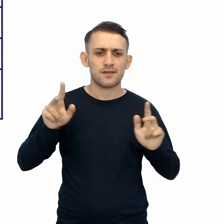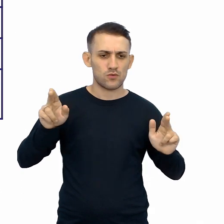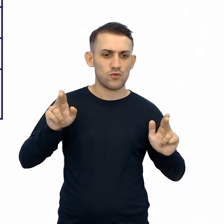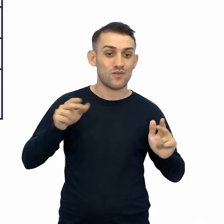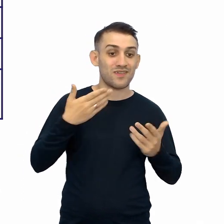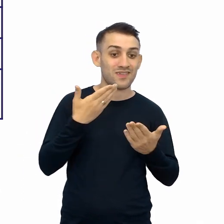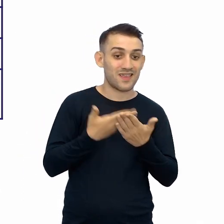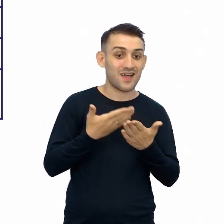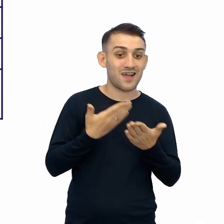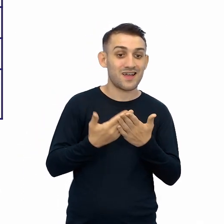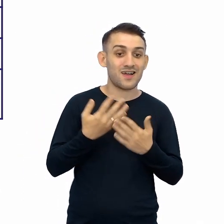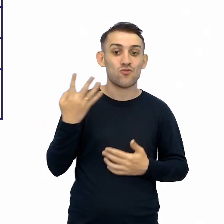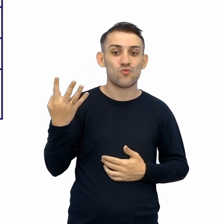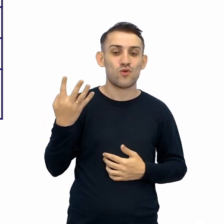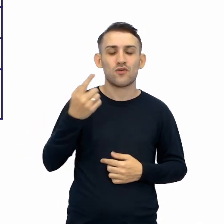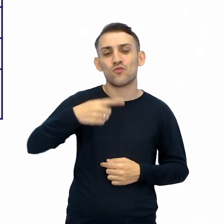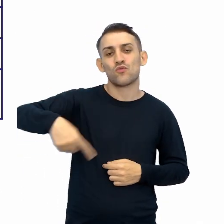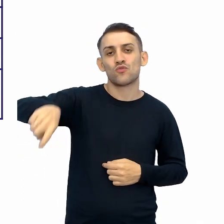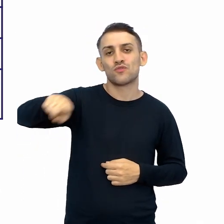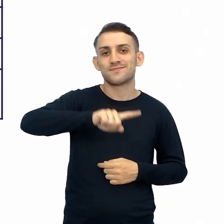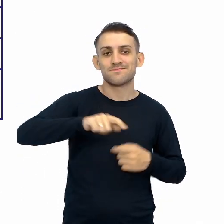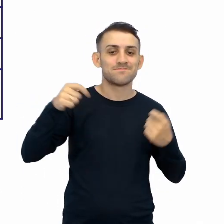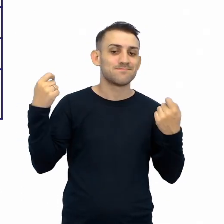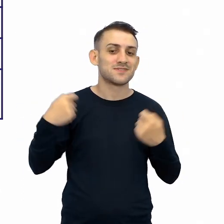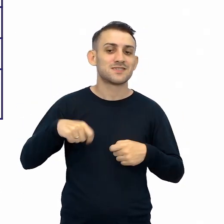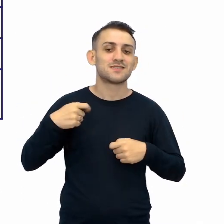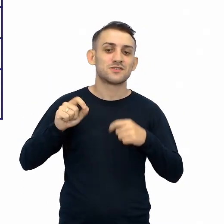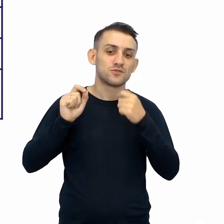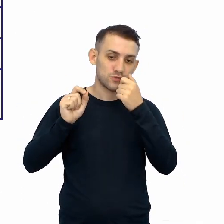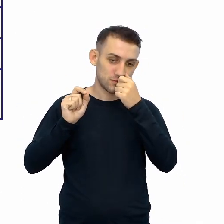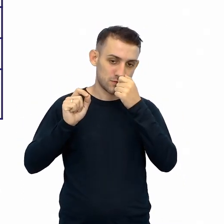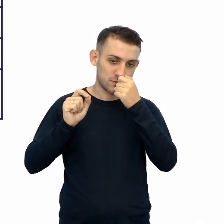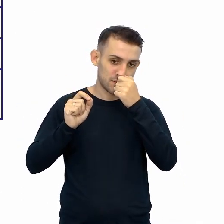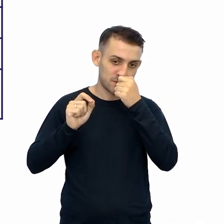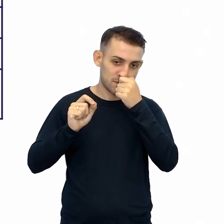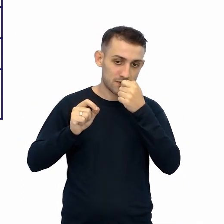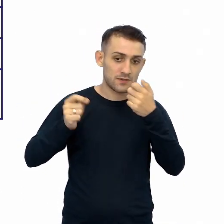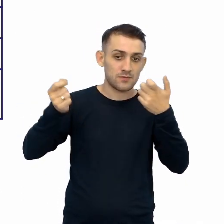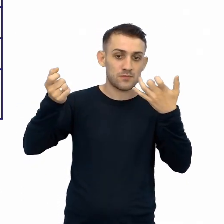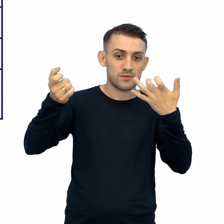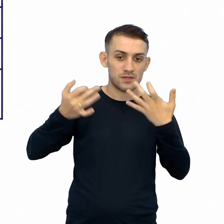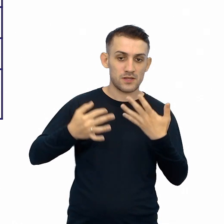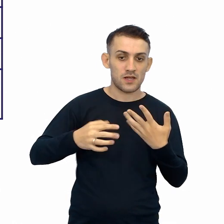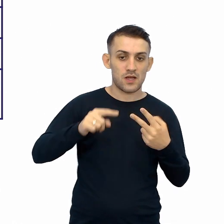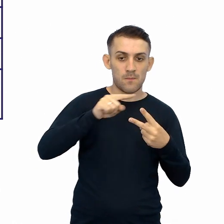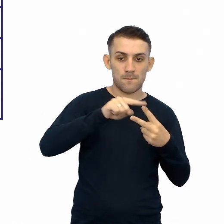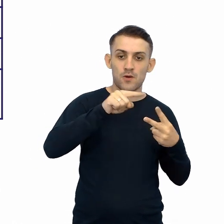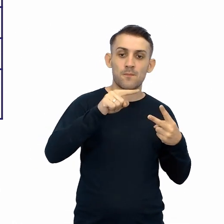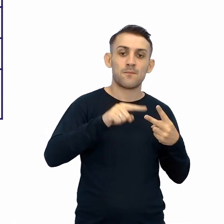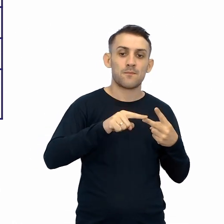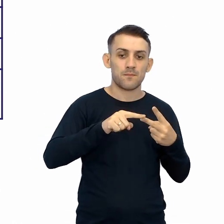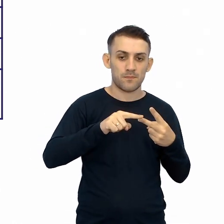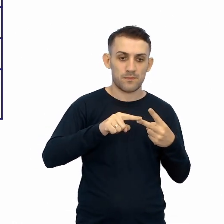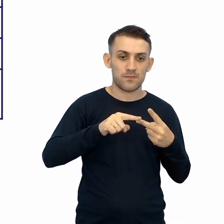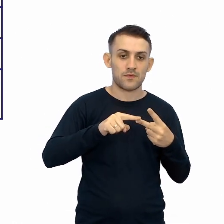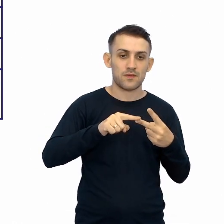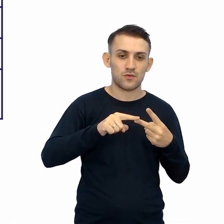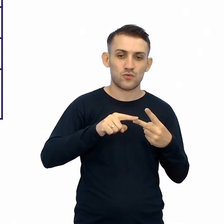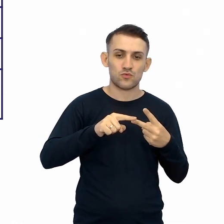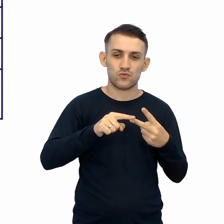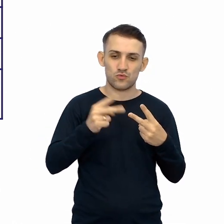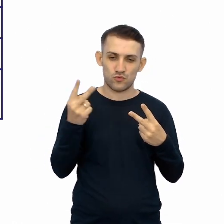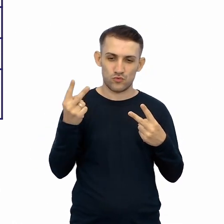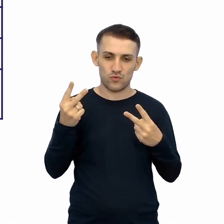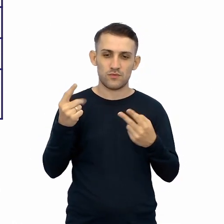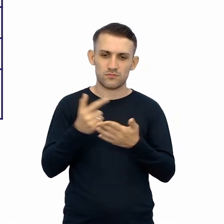Na aula 4, vocês devem retomar oralmente os 2 contos, A Sacisa e A